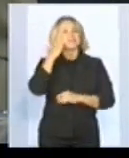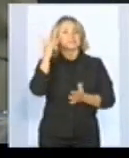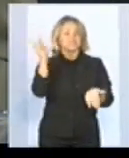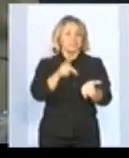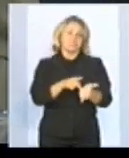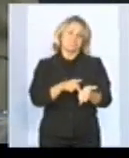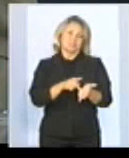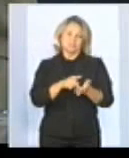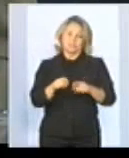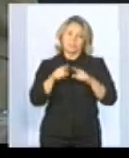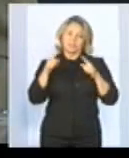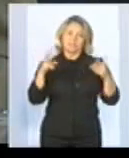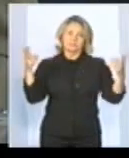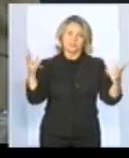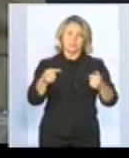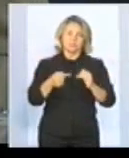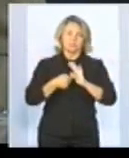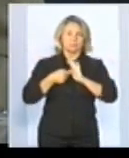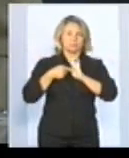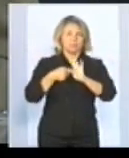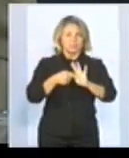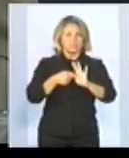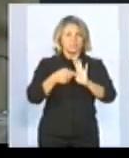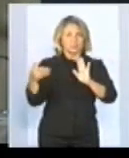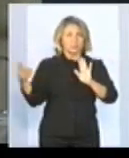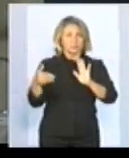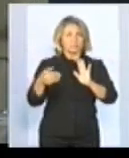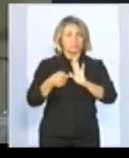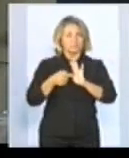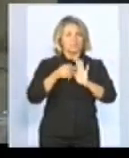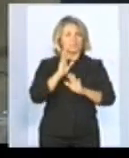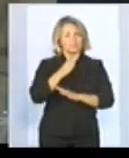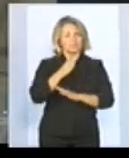todos os indicativos iniciais tenham sido e estejam indo nessa direção. Obrigado.